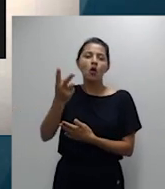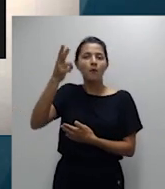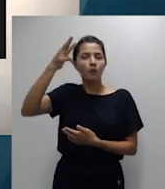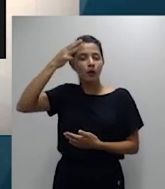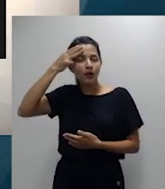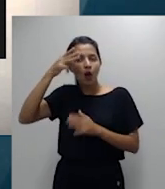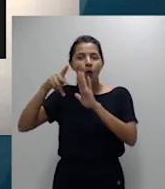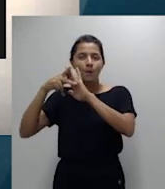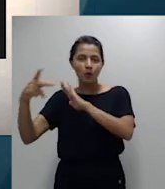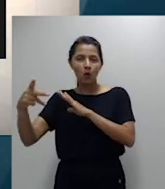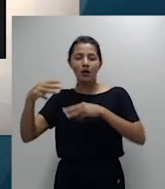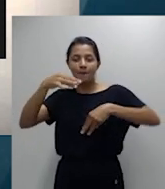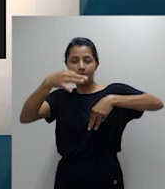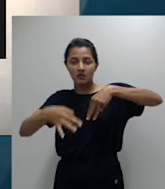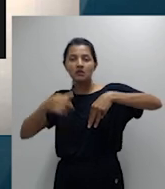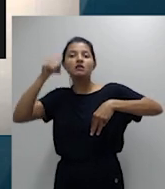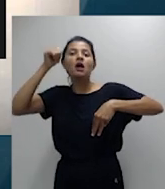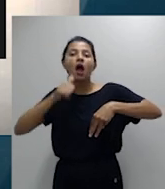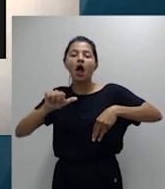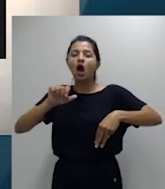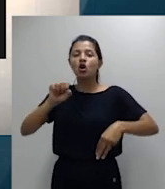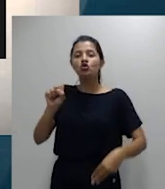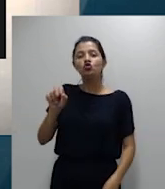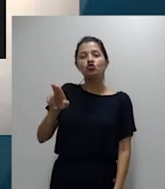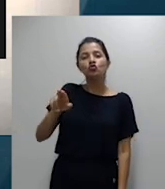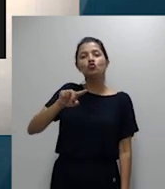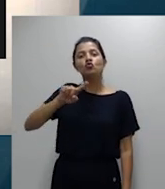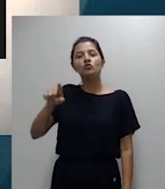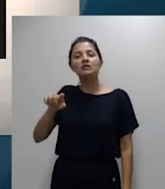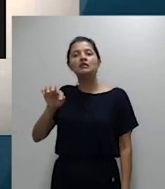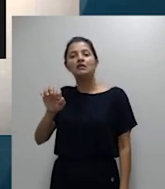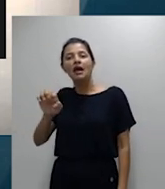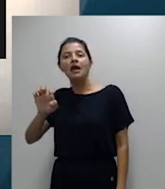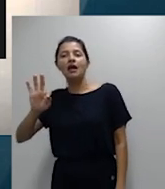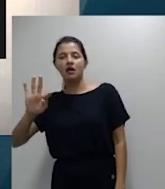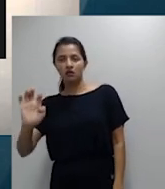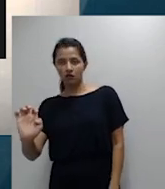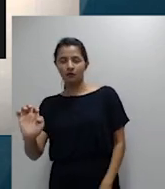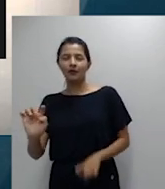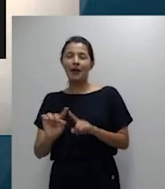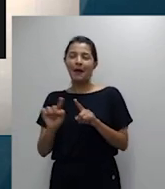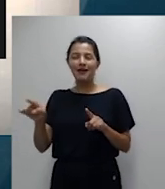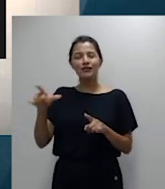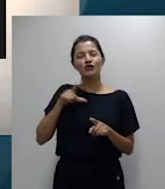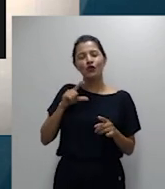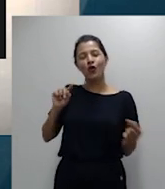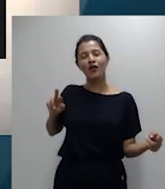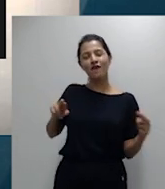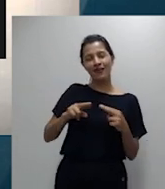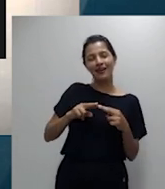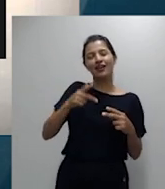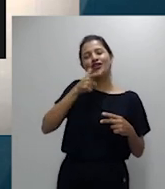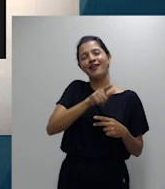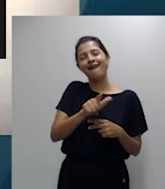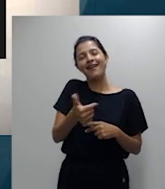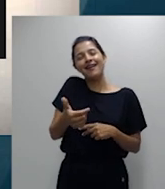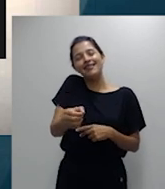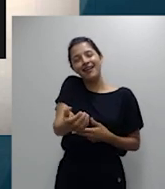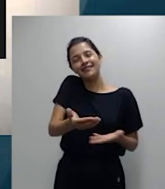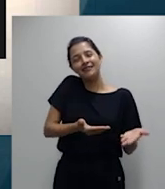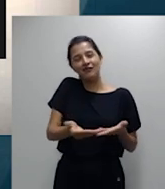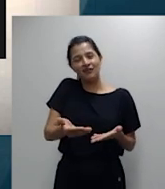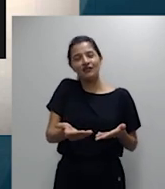a SUSEP embora o repetitivo se respira a apenas 10 serviços suplementares ao de